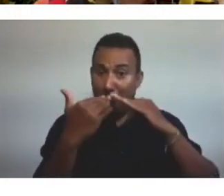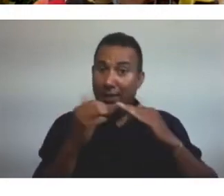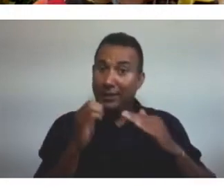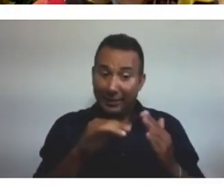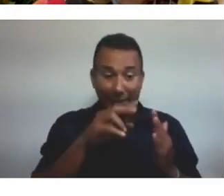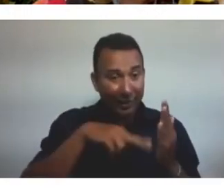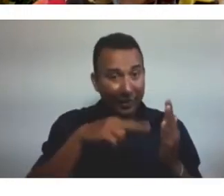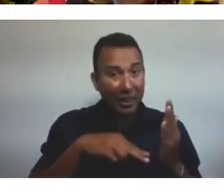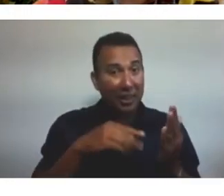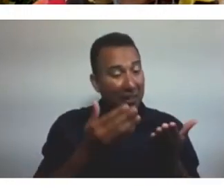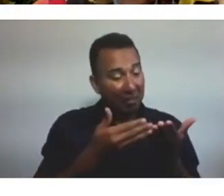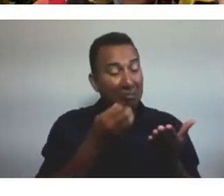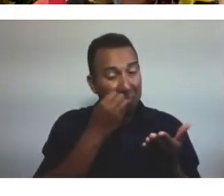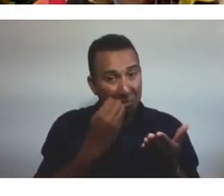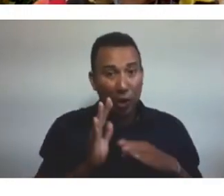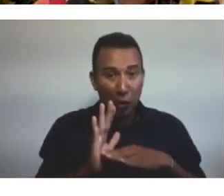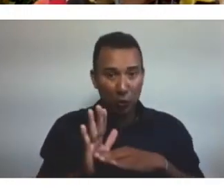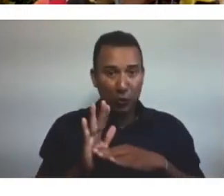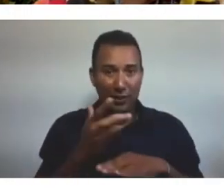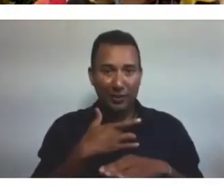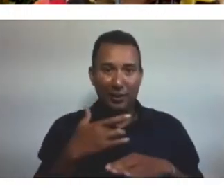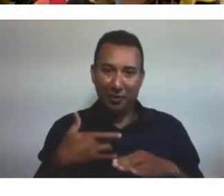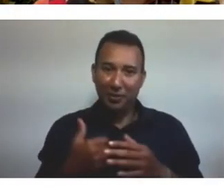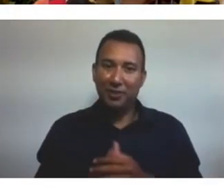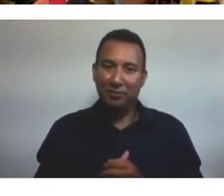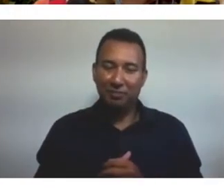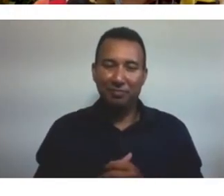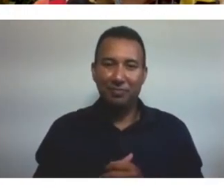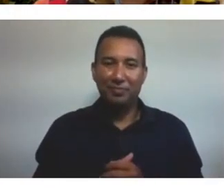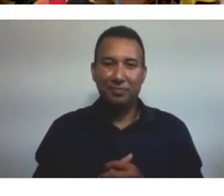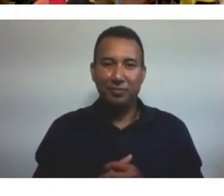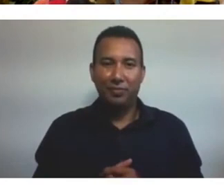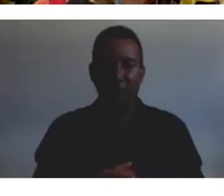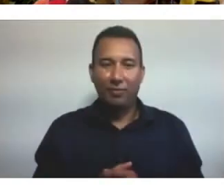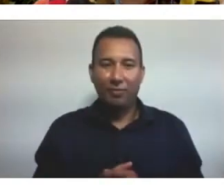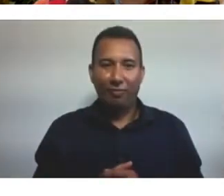mesma. Próximo, por favor.